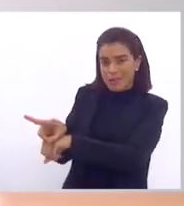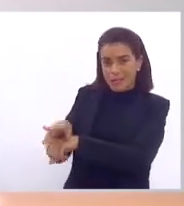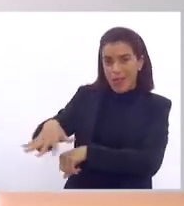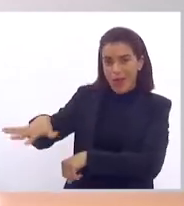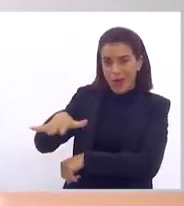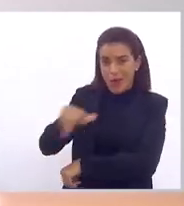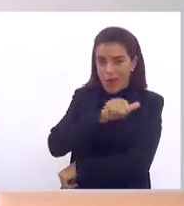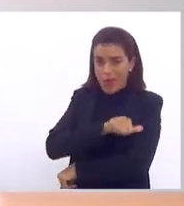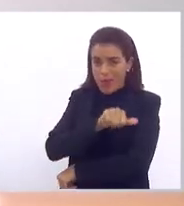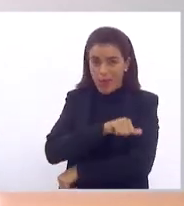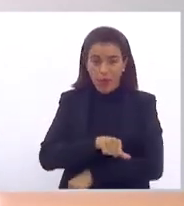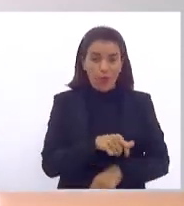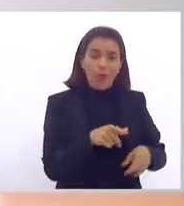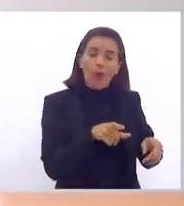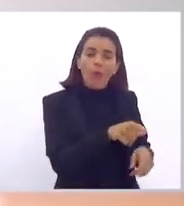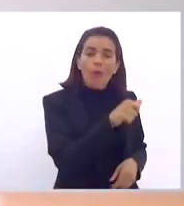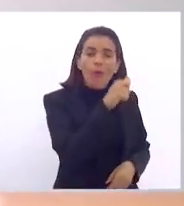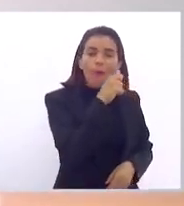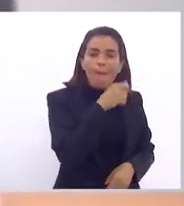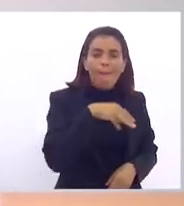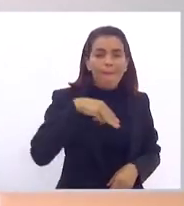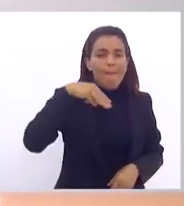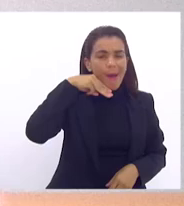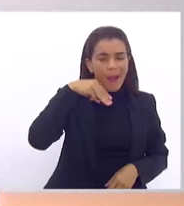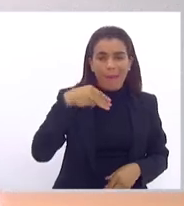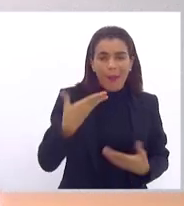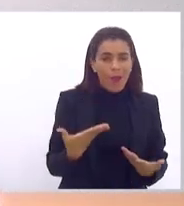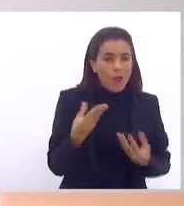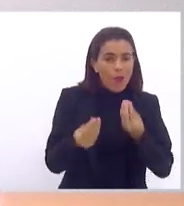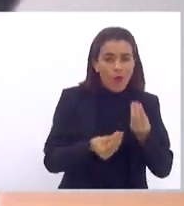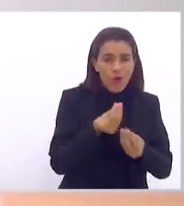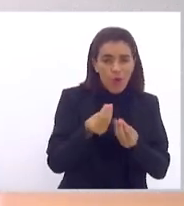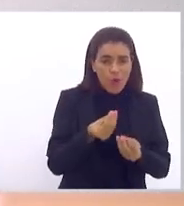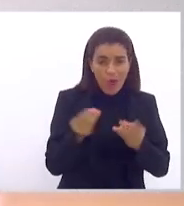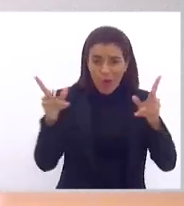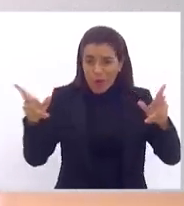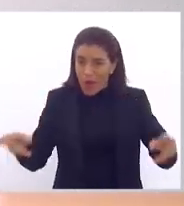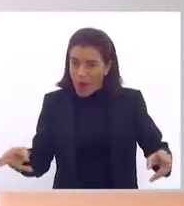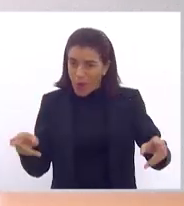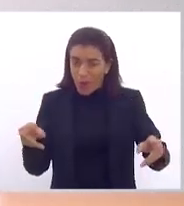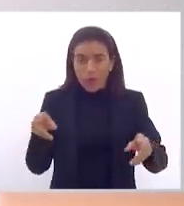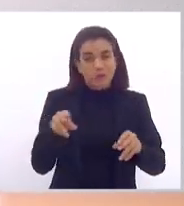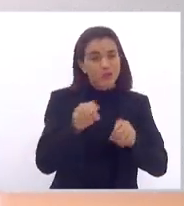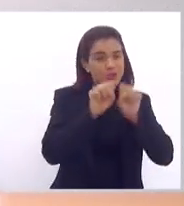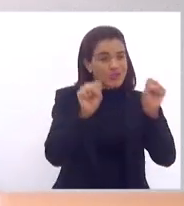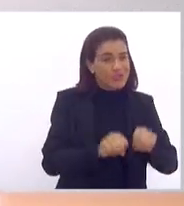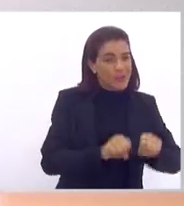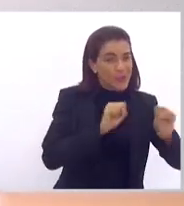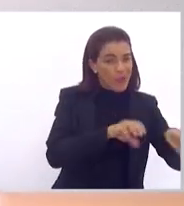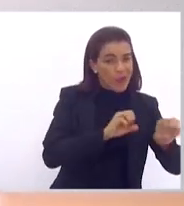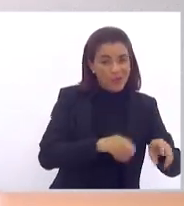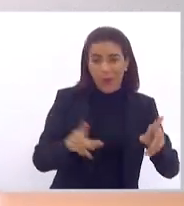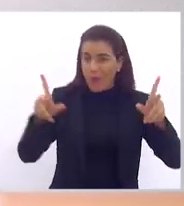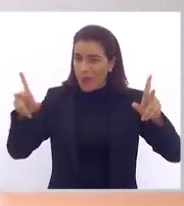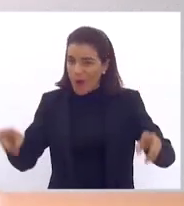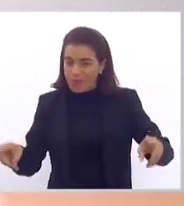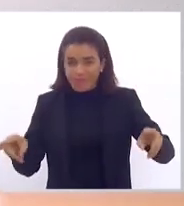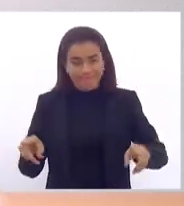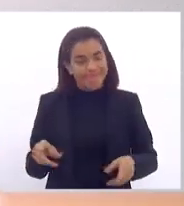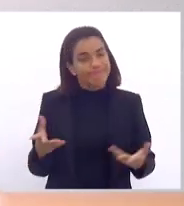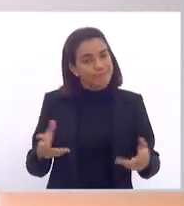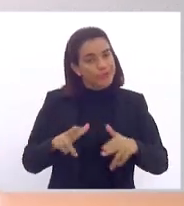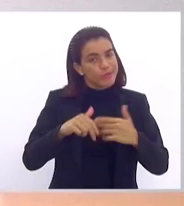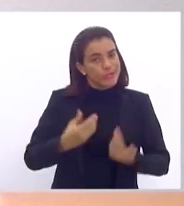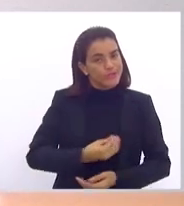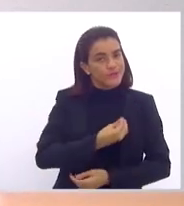Macapá como se fosse a mesma coisa como se a realidade de um fosse igual à a realidade do outro como se o sistema educacional da que fosse igual do outro e é com isso que a gente vive